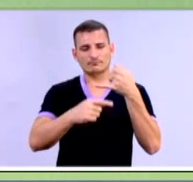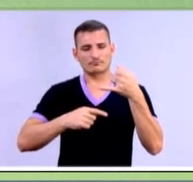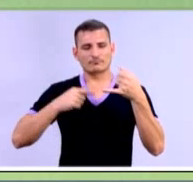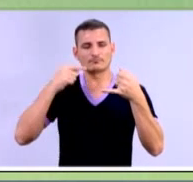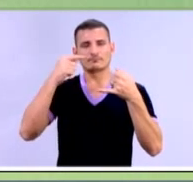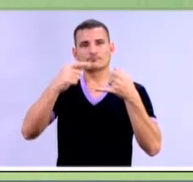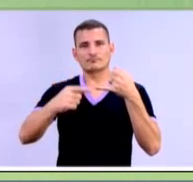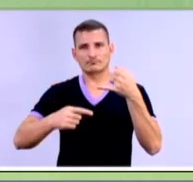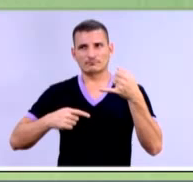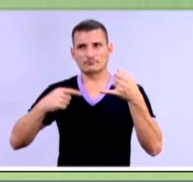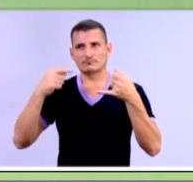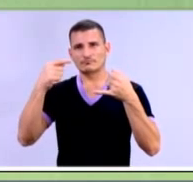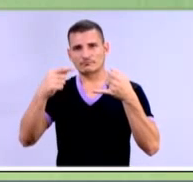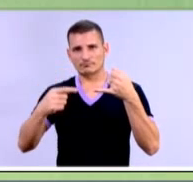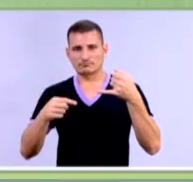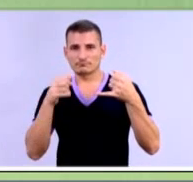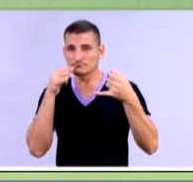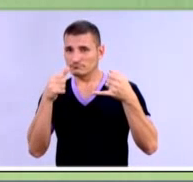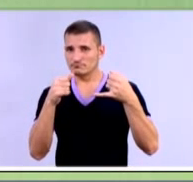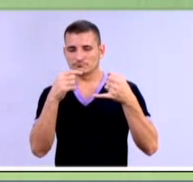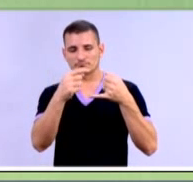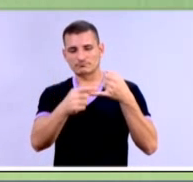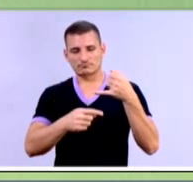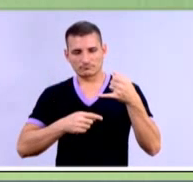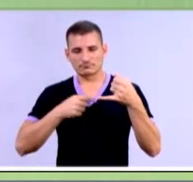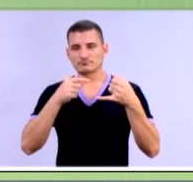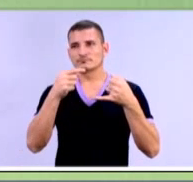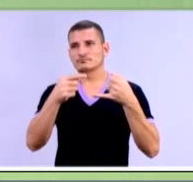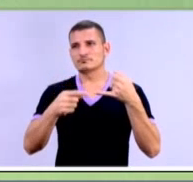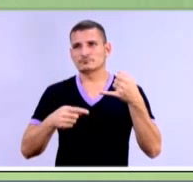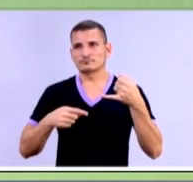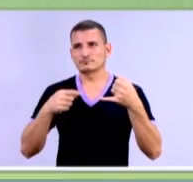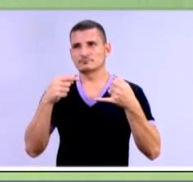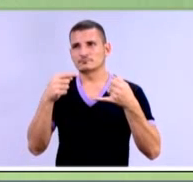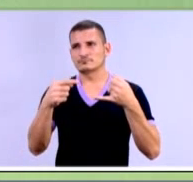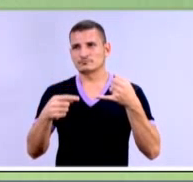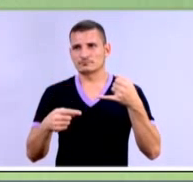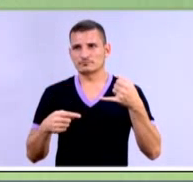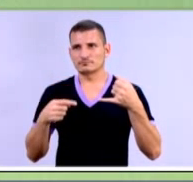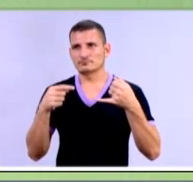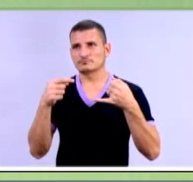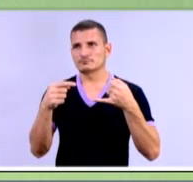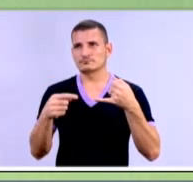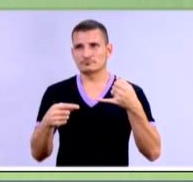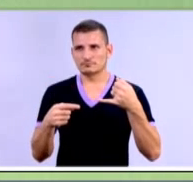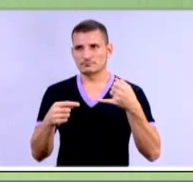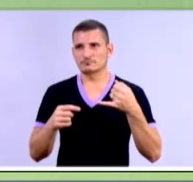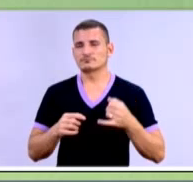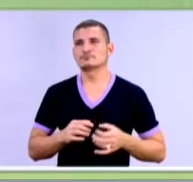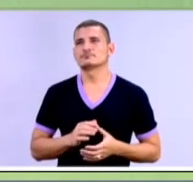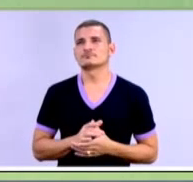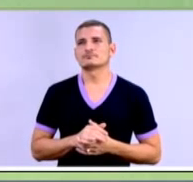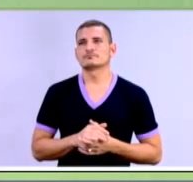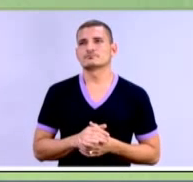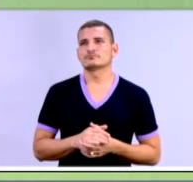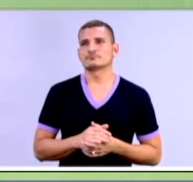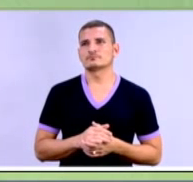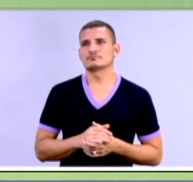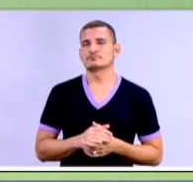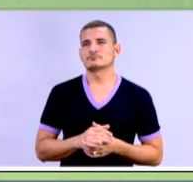Imaginem os dois estarem chegando, só que ele não é só bonitinho assim, ele chega em cima do outro fio e